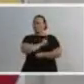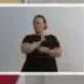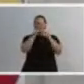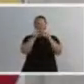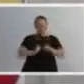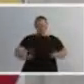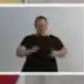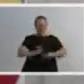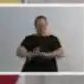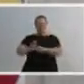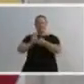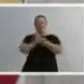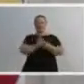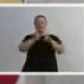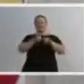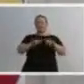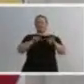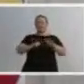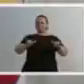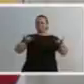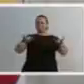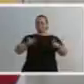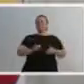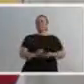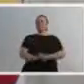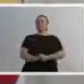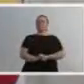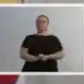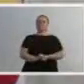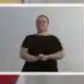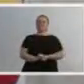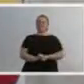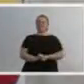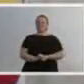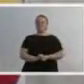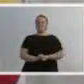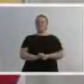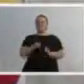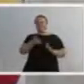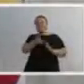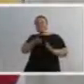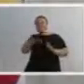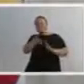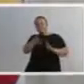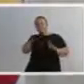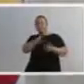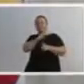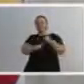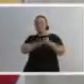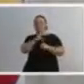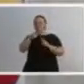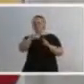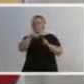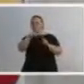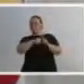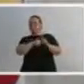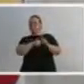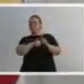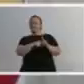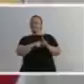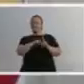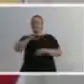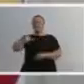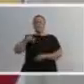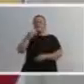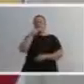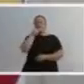honesta é nesse período que nós trabalhamos aqui nesses dois meses nós tivemos a oportunidade